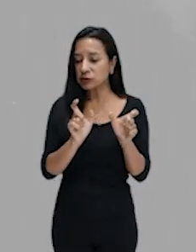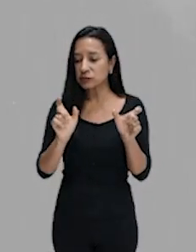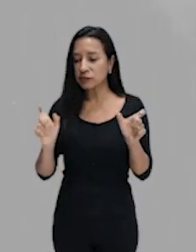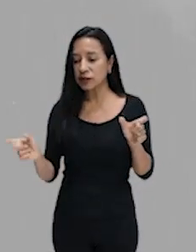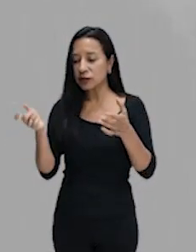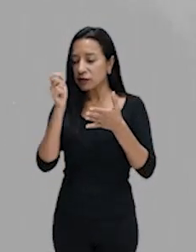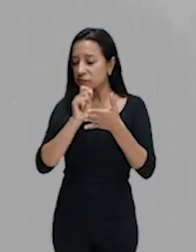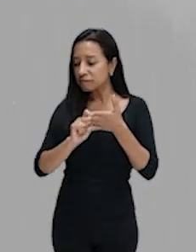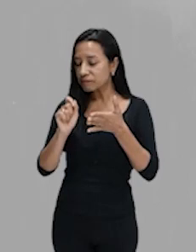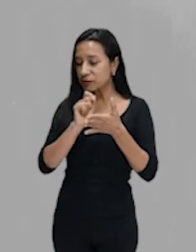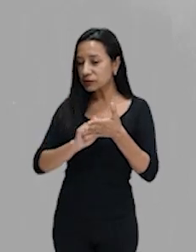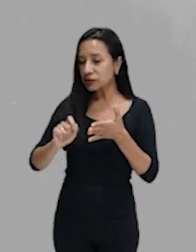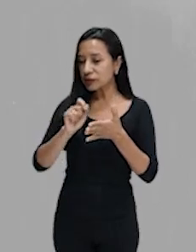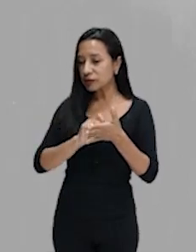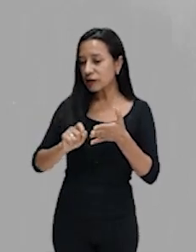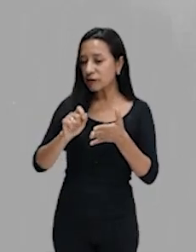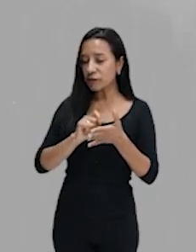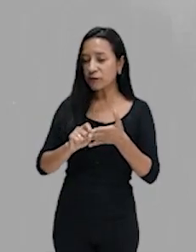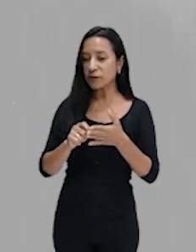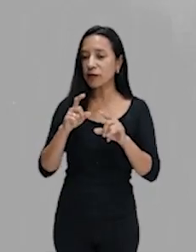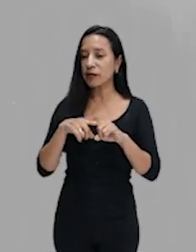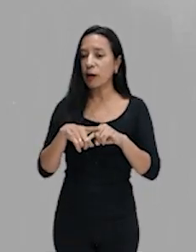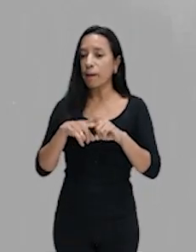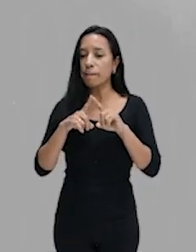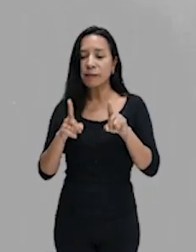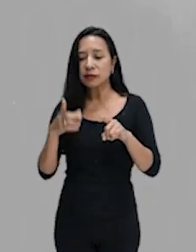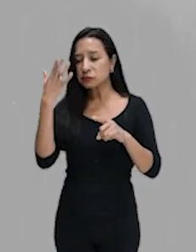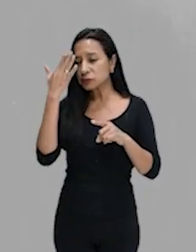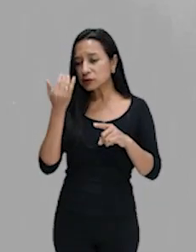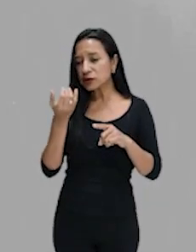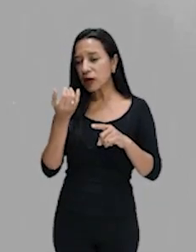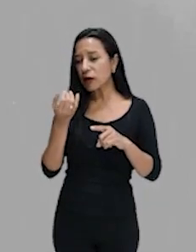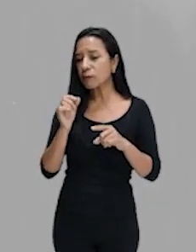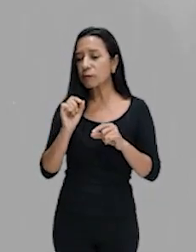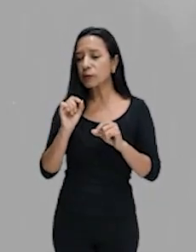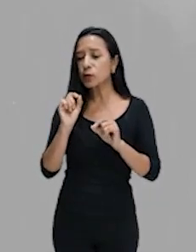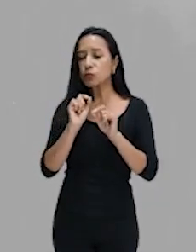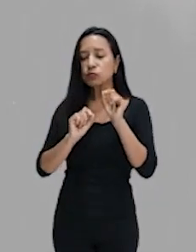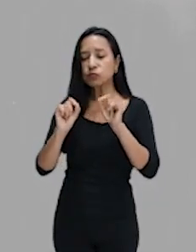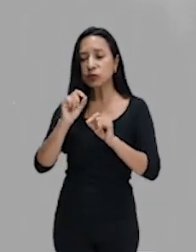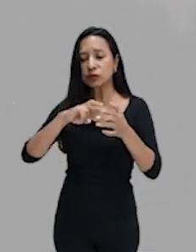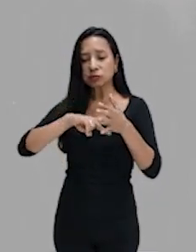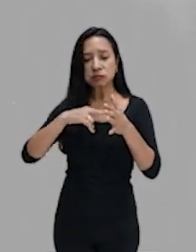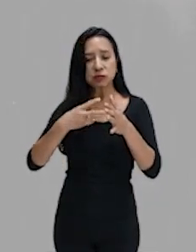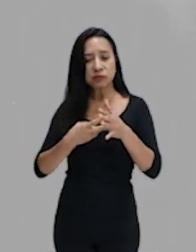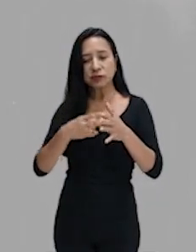escrevem, seguem vários perfis por aí na internet, mas não sabem direito qual foi a